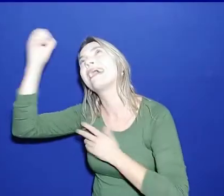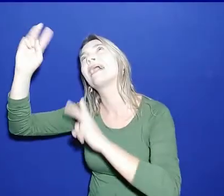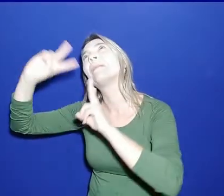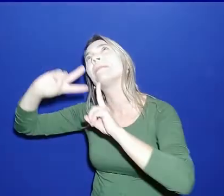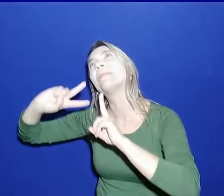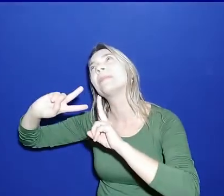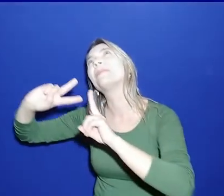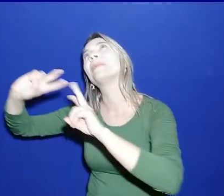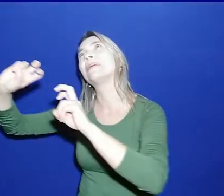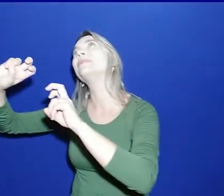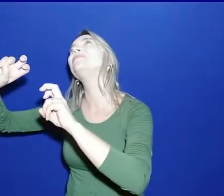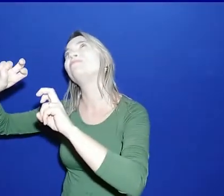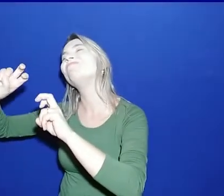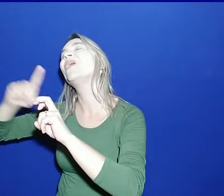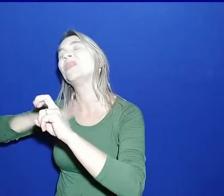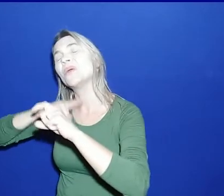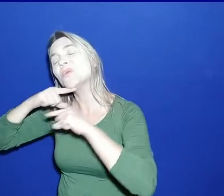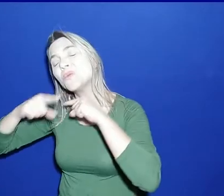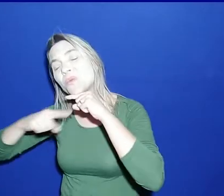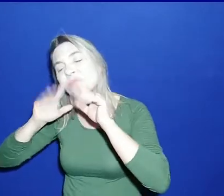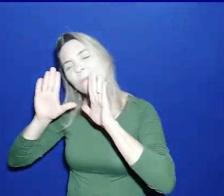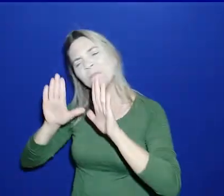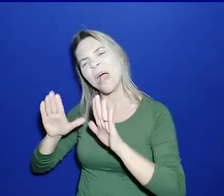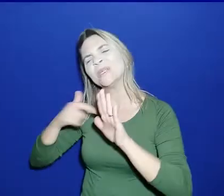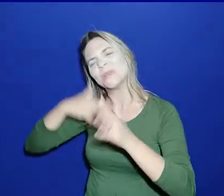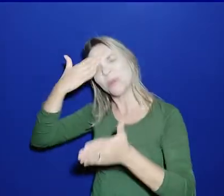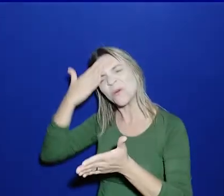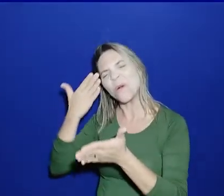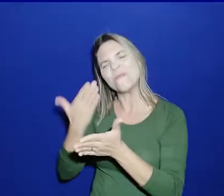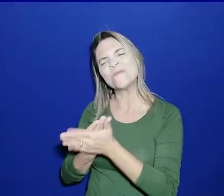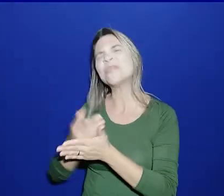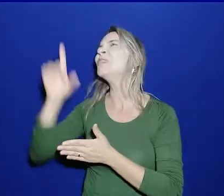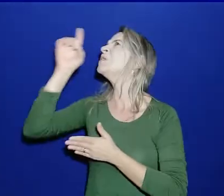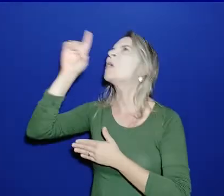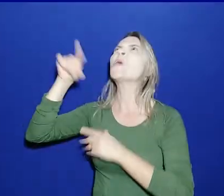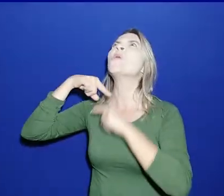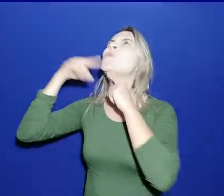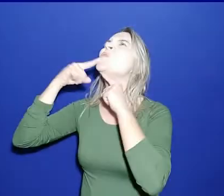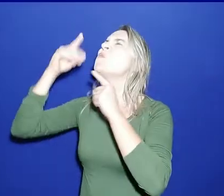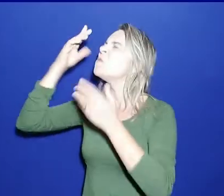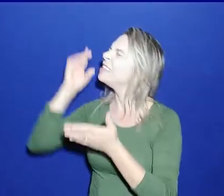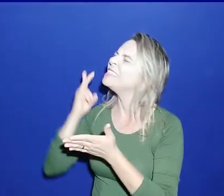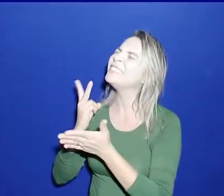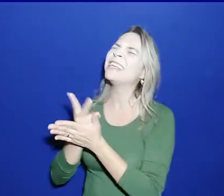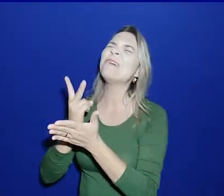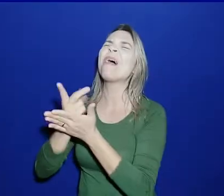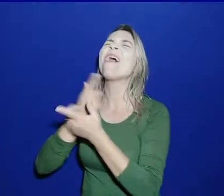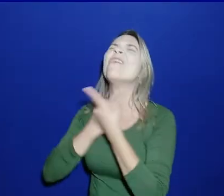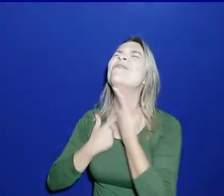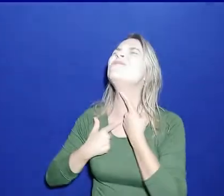que há perguntas mesmo assim. Quero